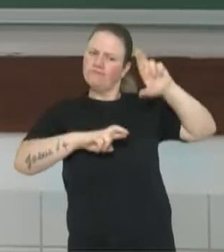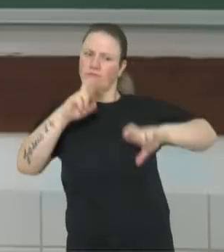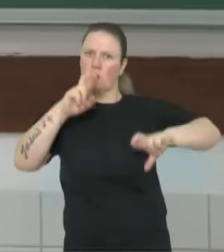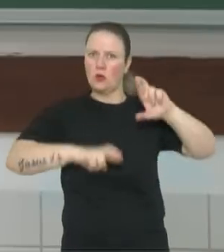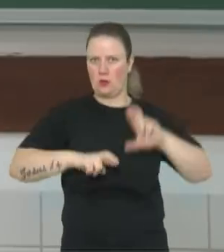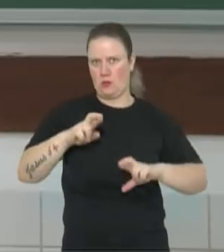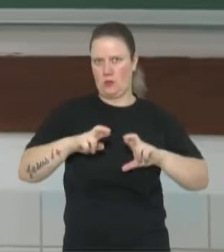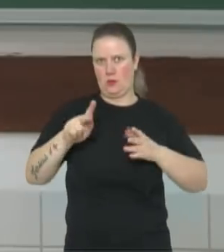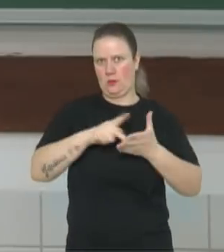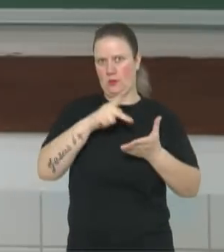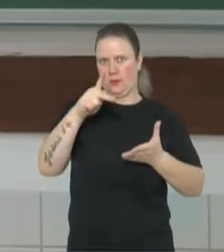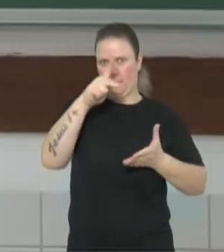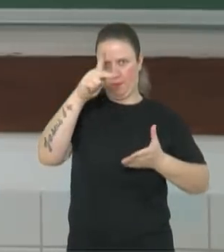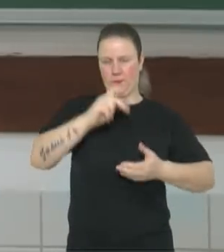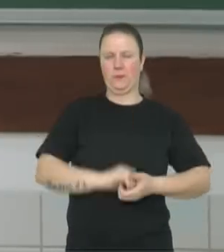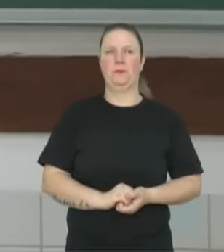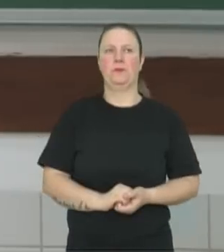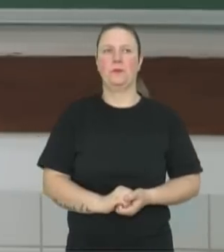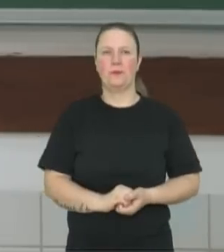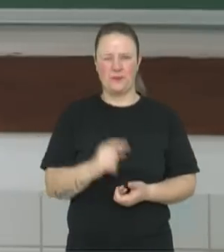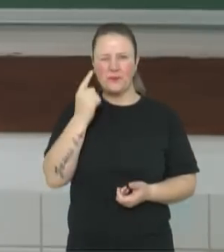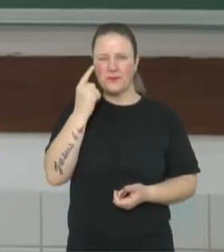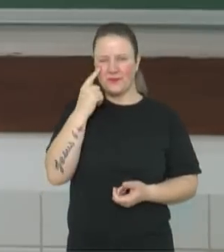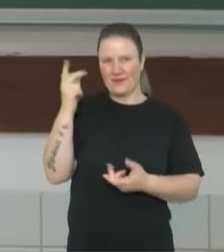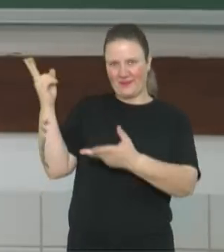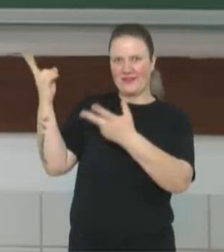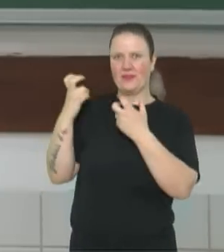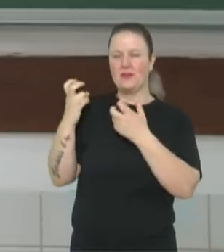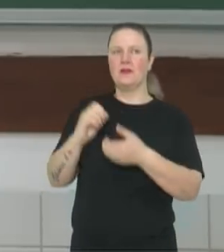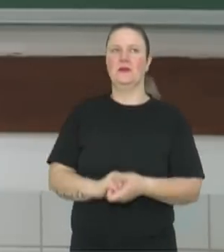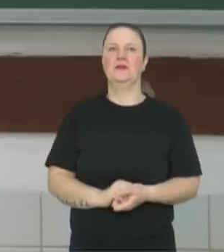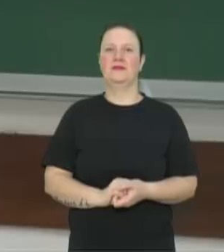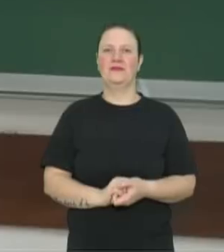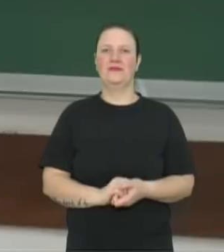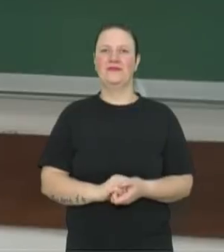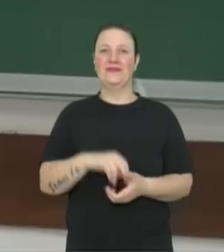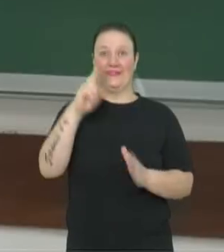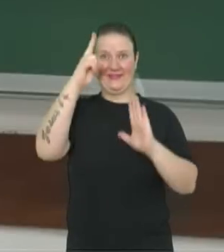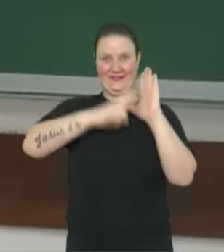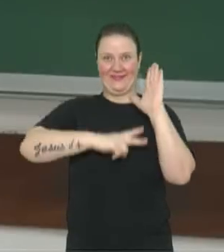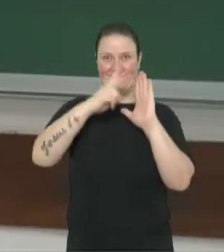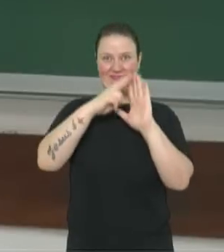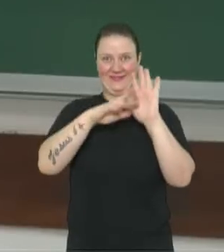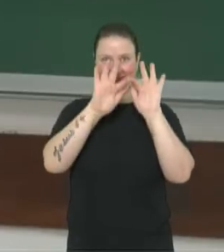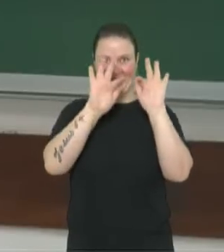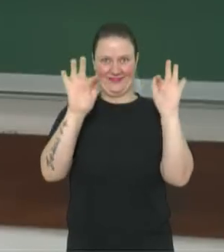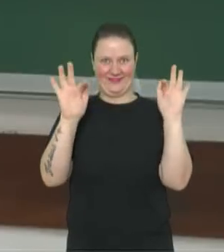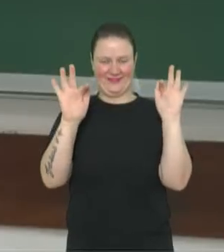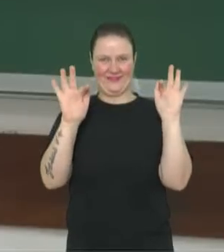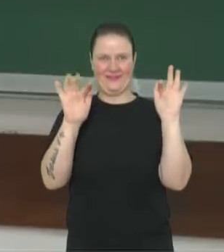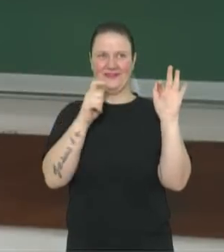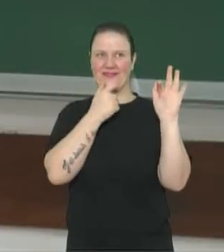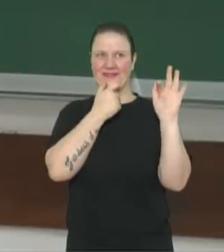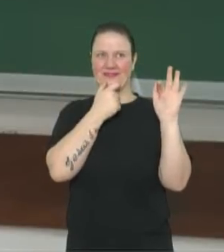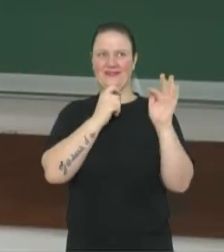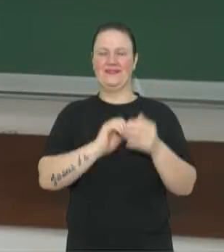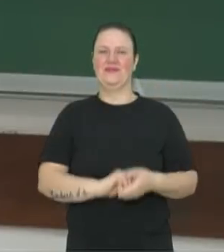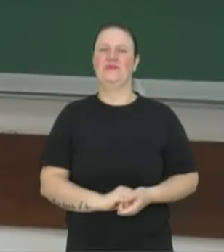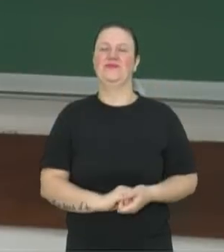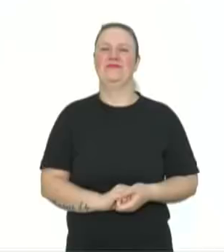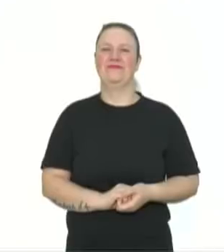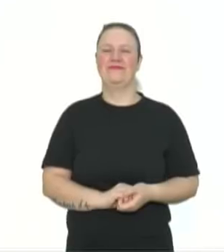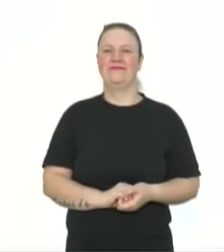e interpretar os poemas. Então, vamos lá. Vamos ler um poema? Roses are red. Violets are